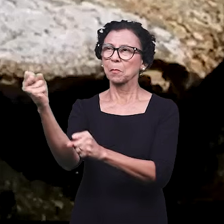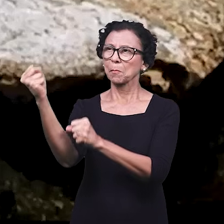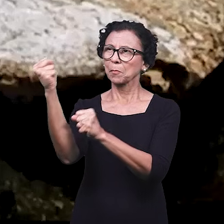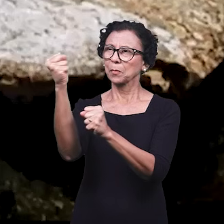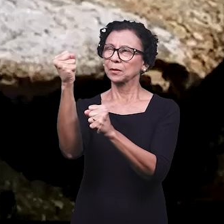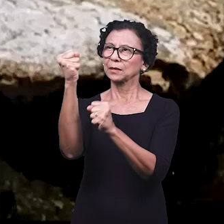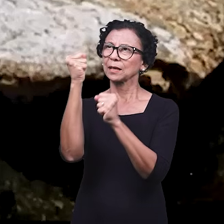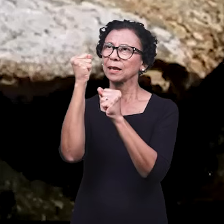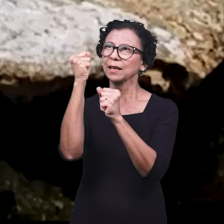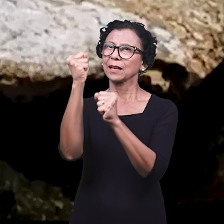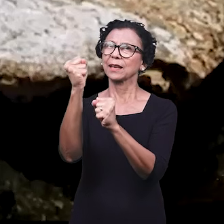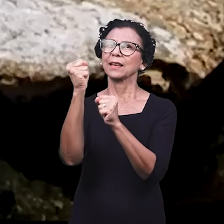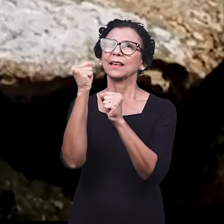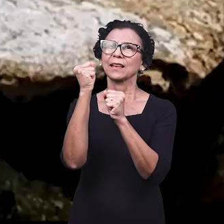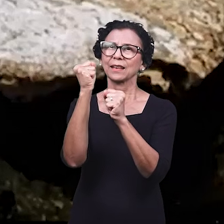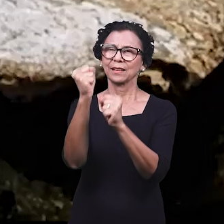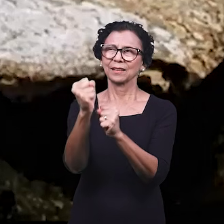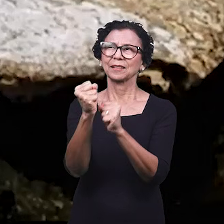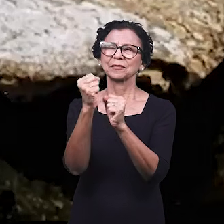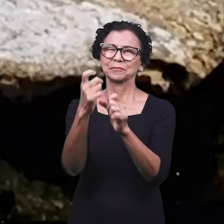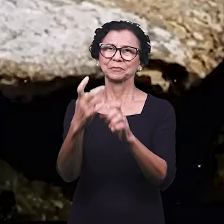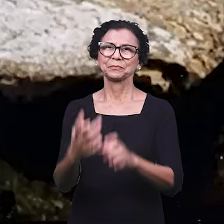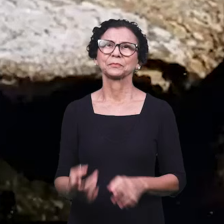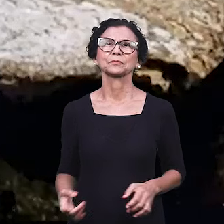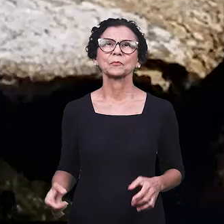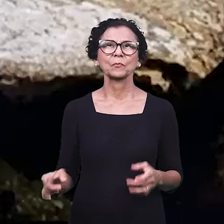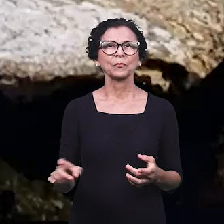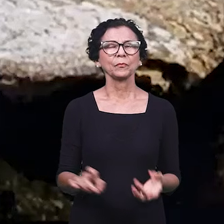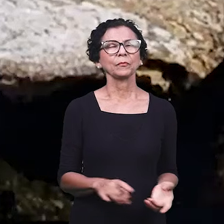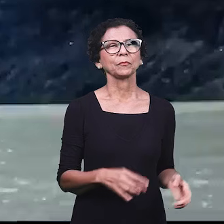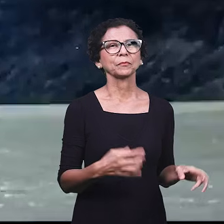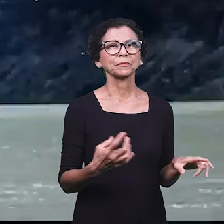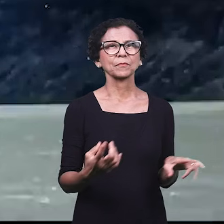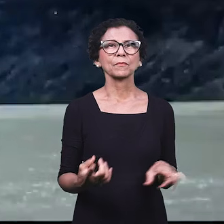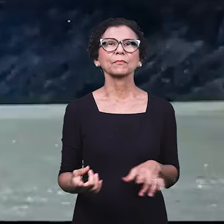Confiarei nas tuas fontes, me